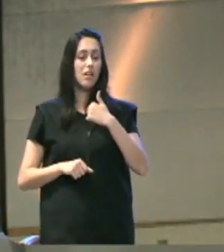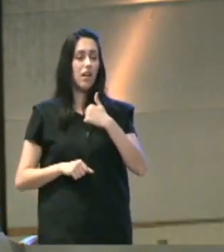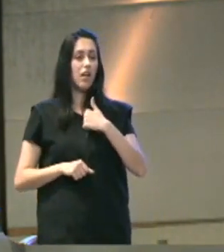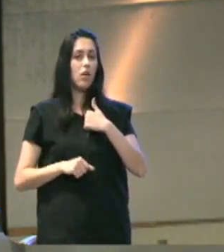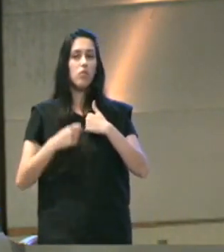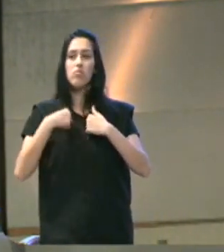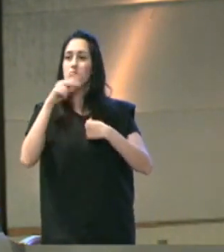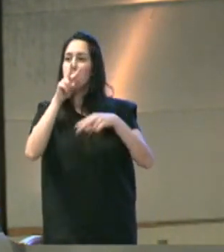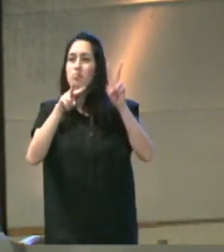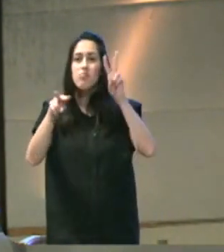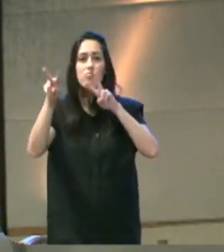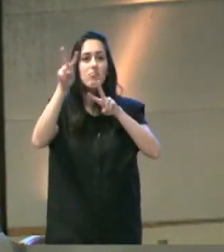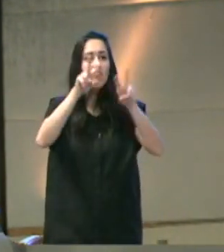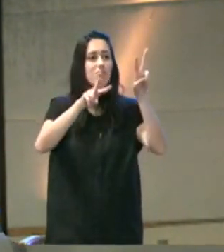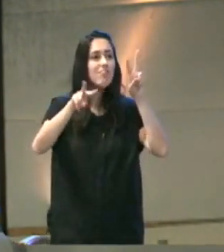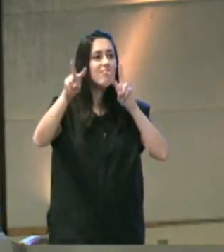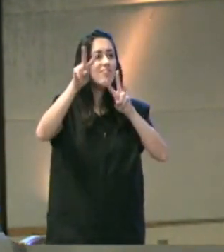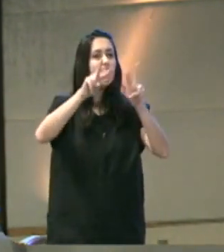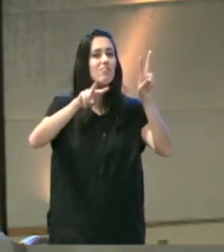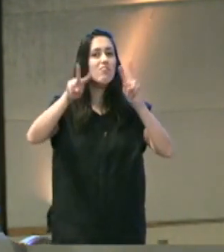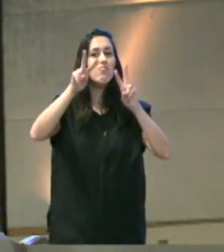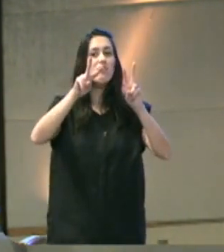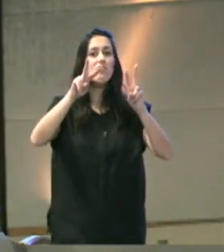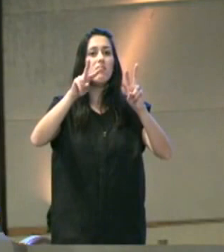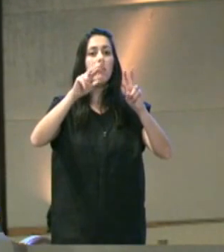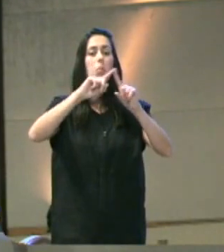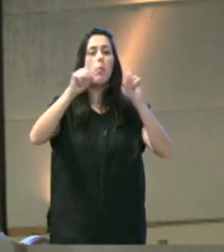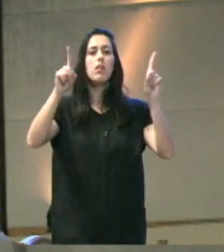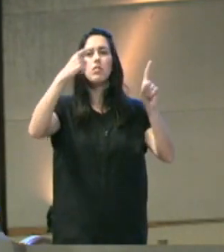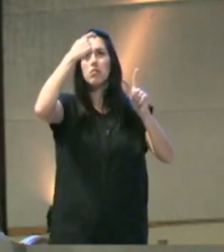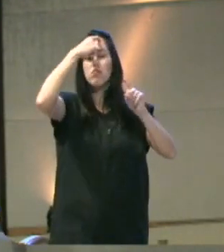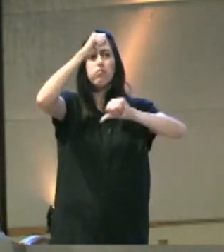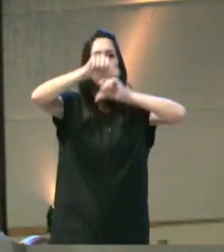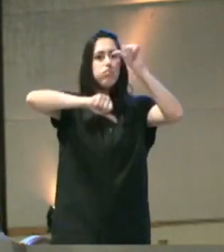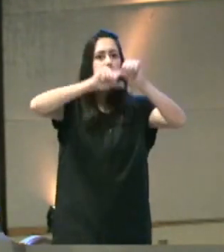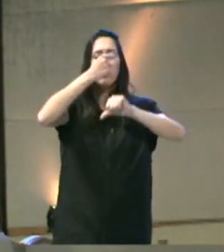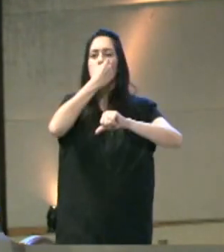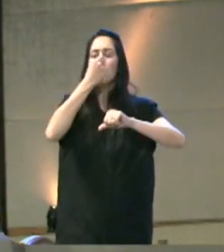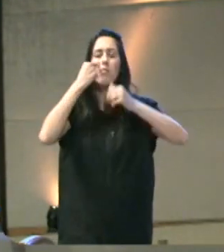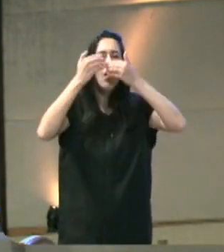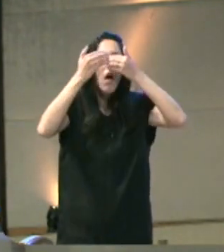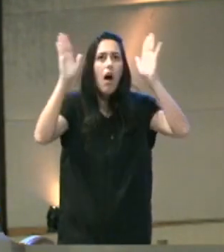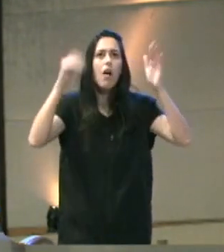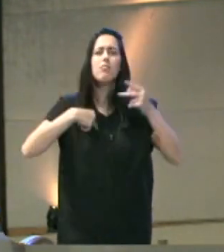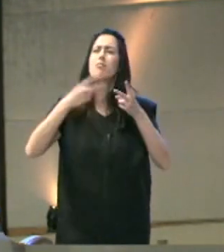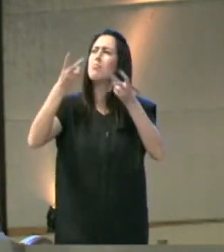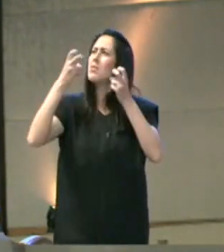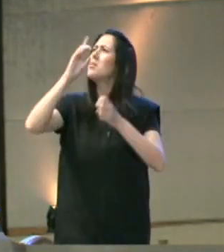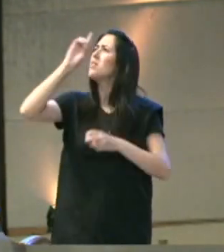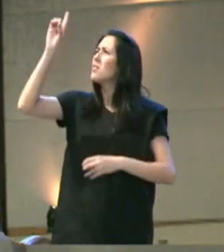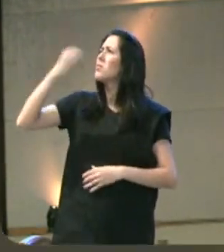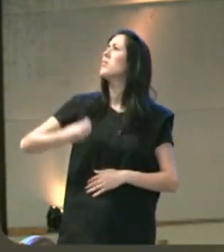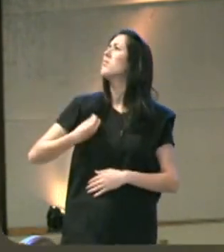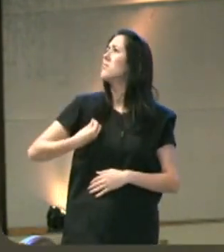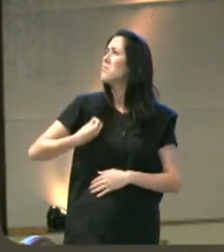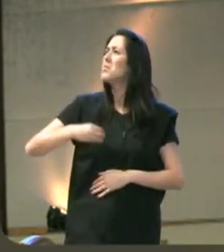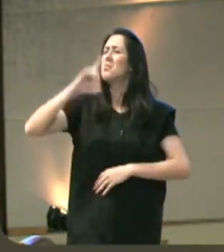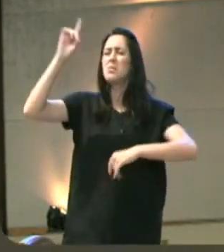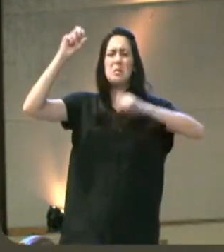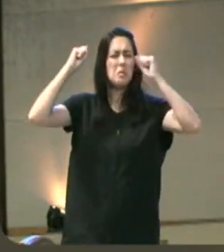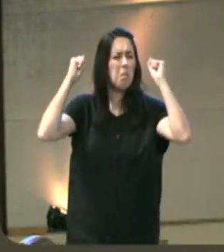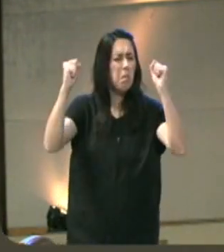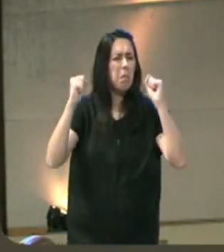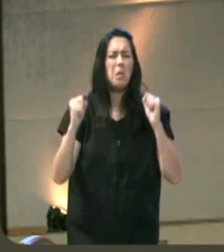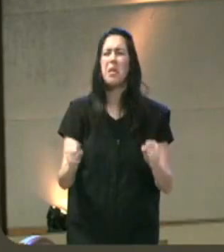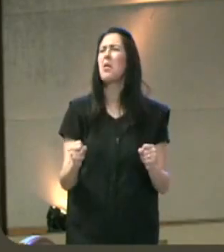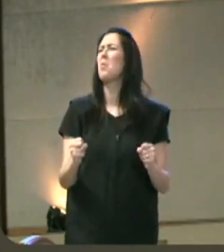realidade, e os meus olhos se abrem para entender que existe um Deus todo-poderoso, eterno, maravilhoso, transcendente,